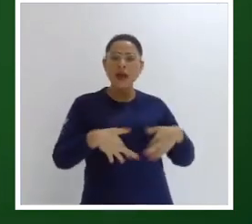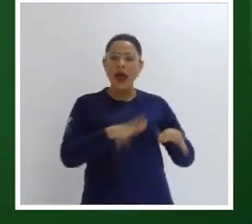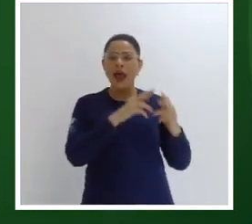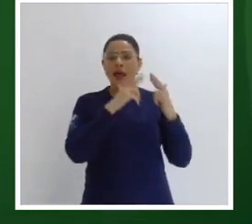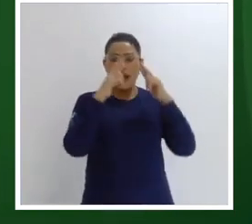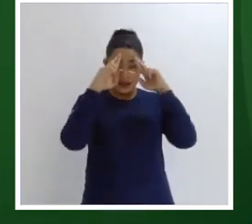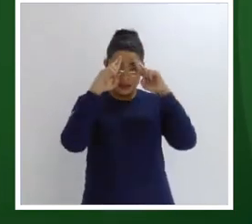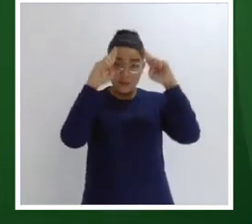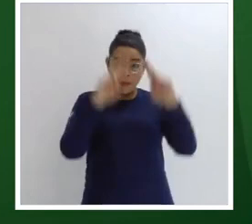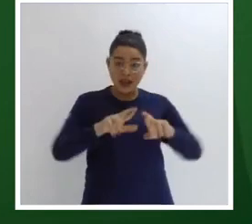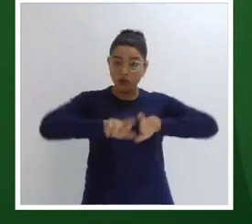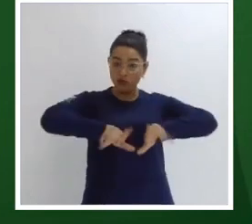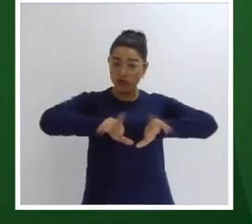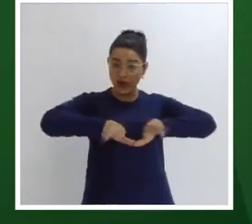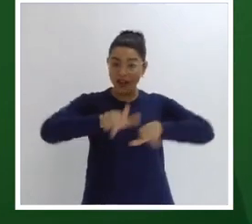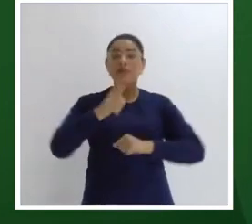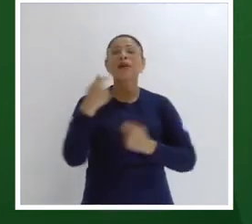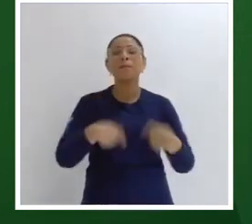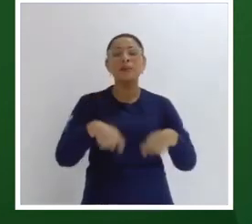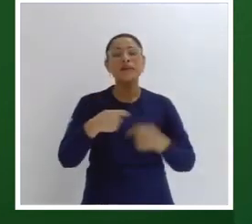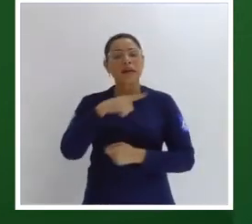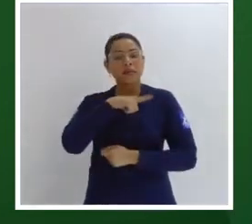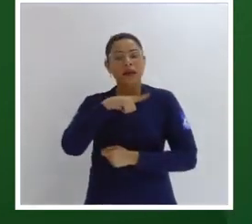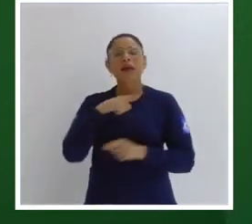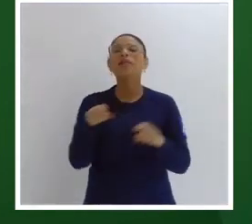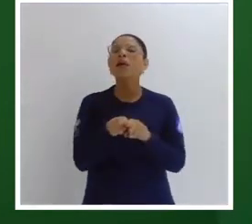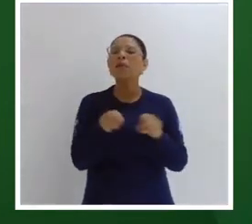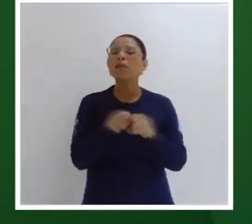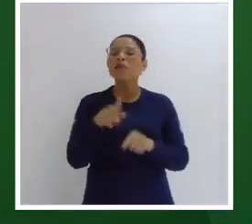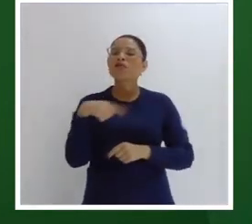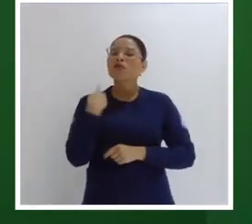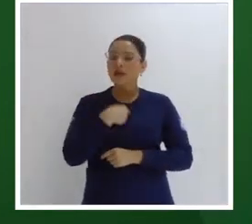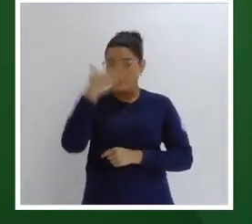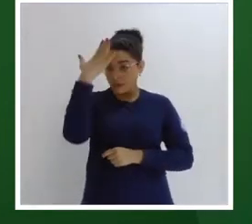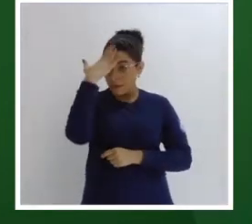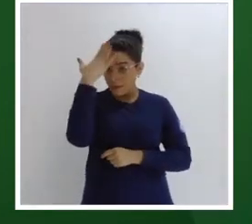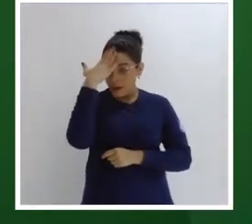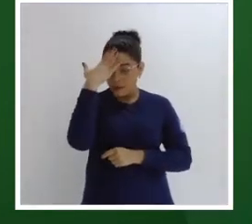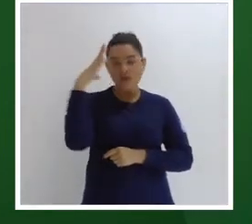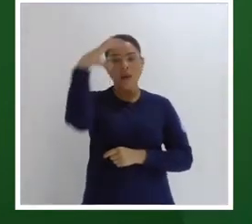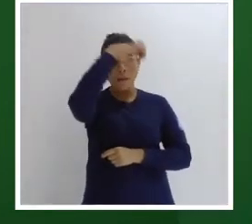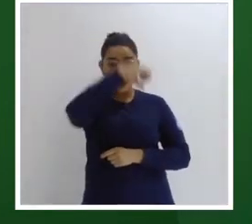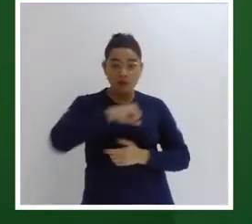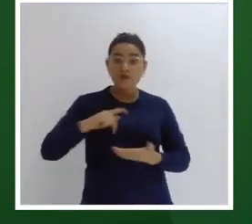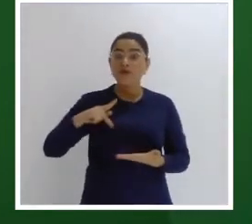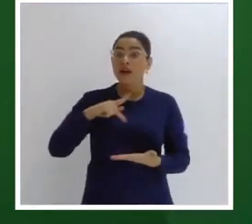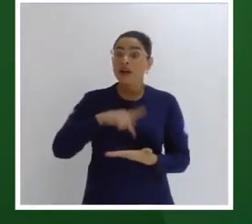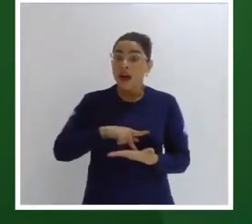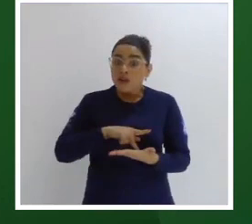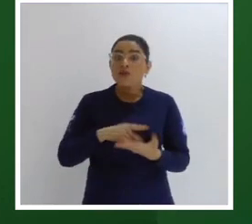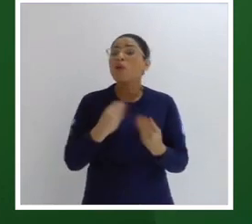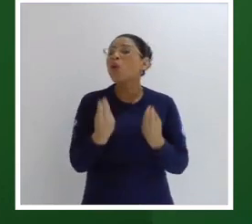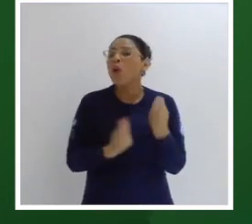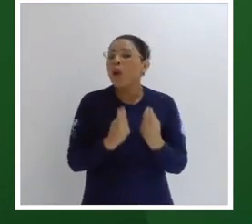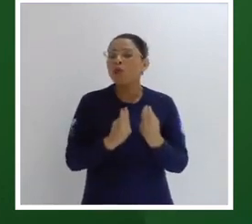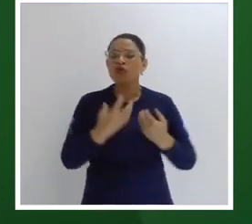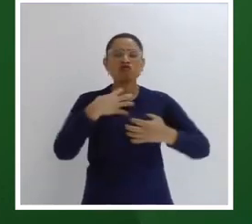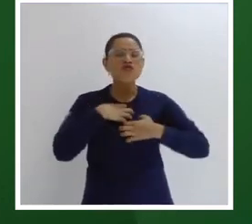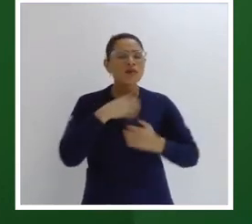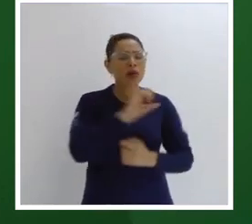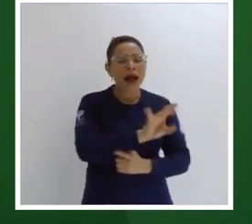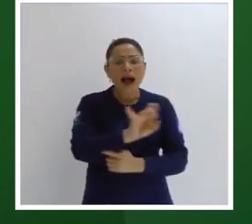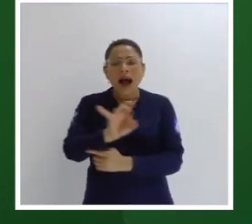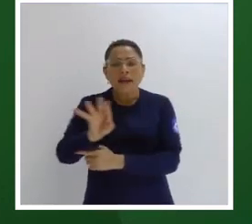às diferenças porque nós temos nós sabemos que Nós aprendemos em ritmo diferente